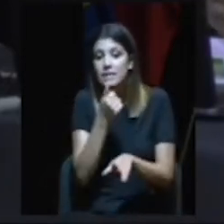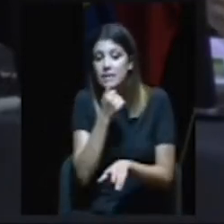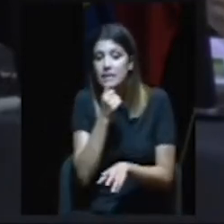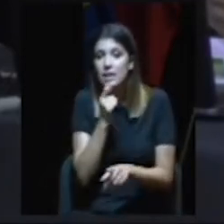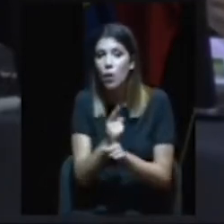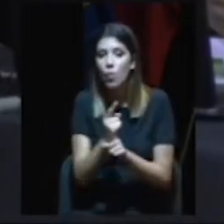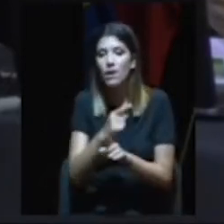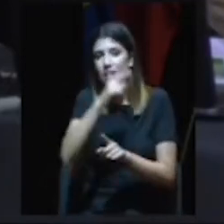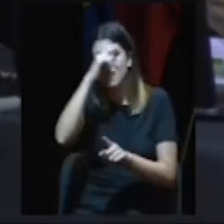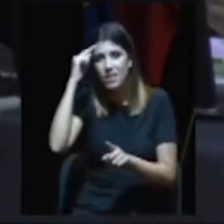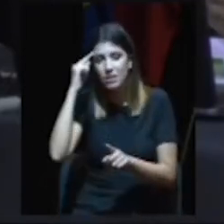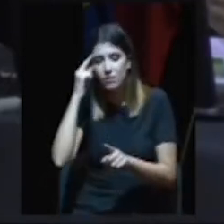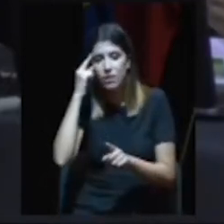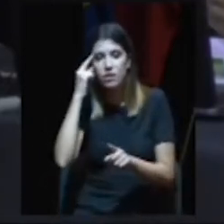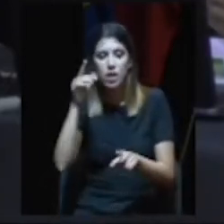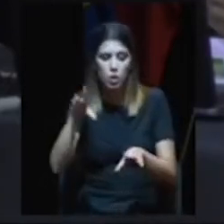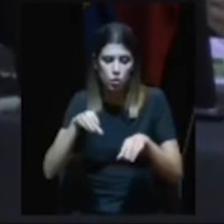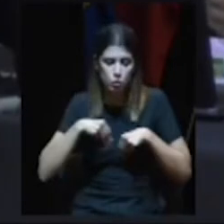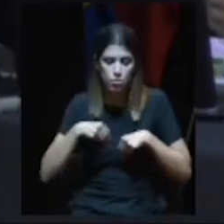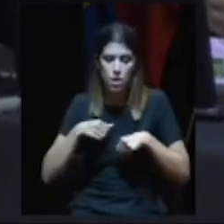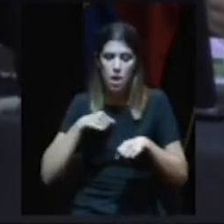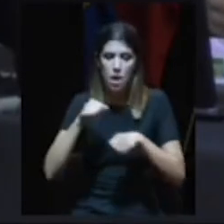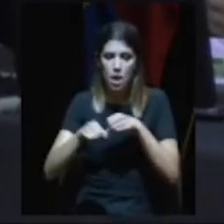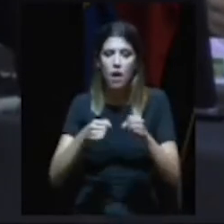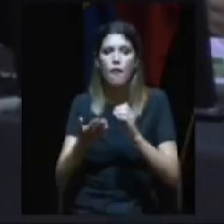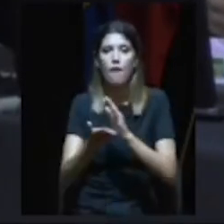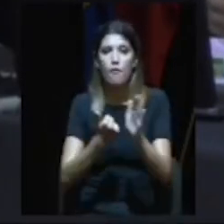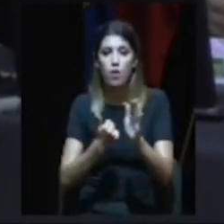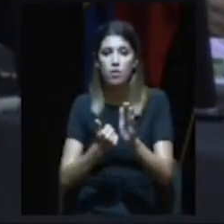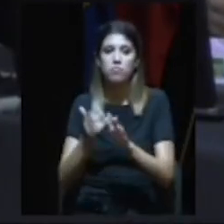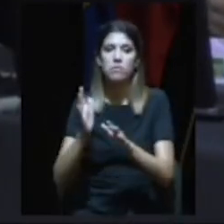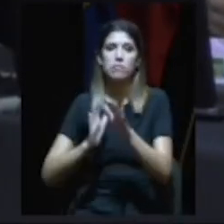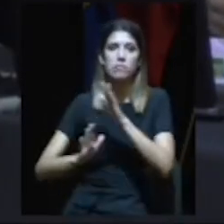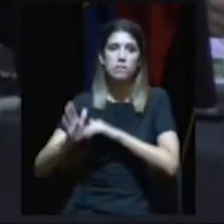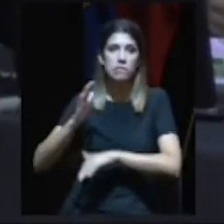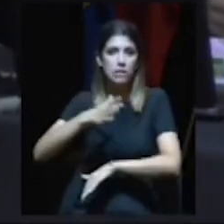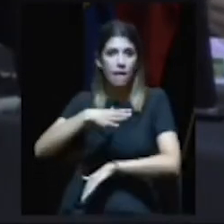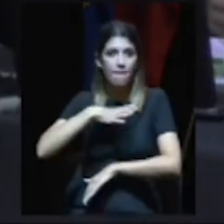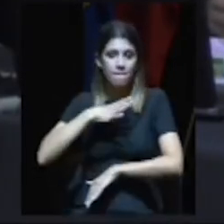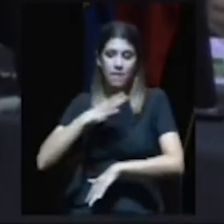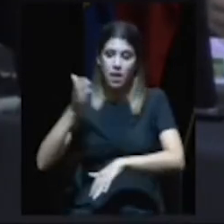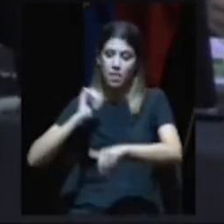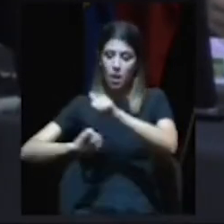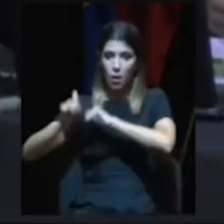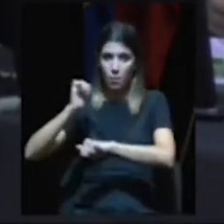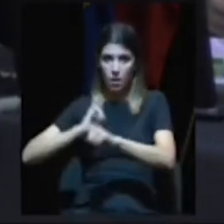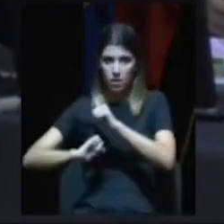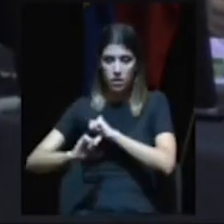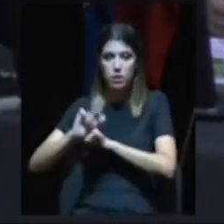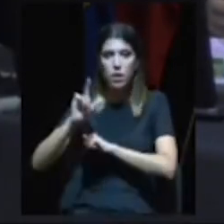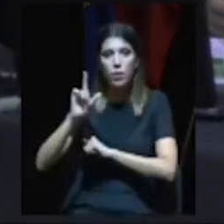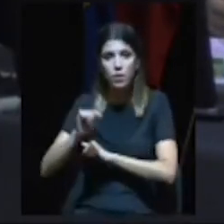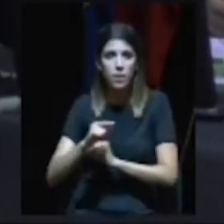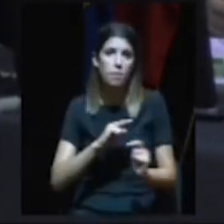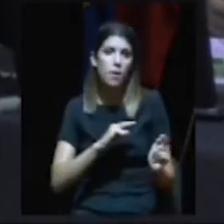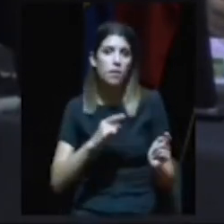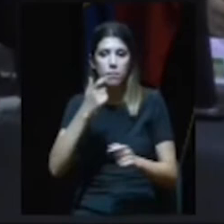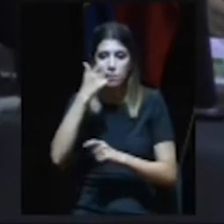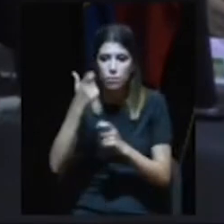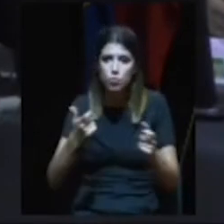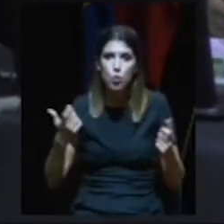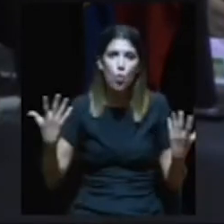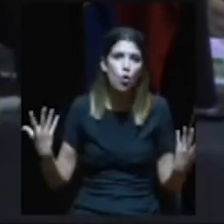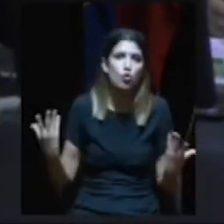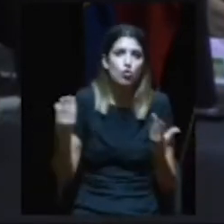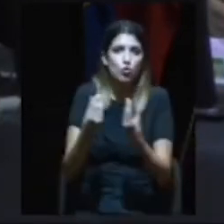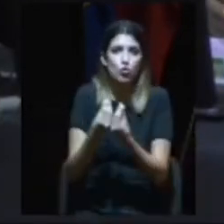decisão difícil de a assumir e de dar um passo atrás, e também para isso contou a mobilização de tantas pessoas